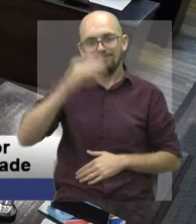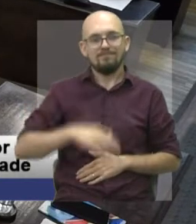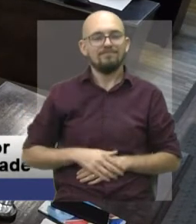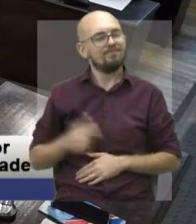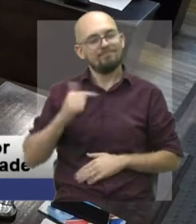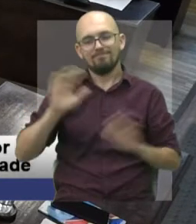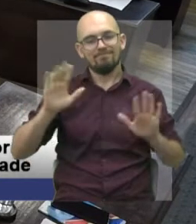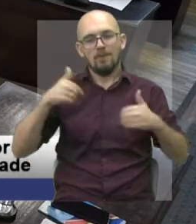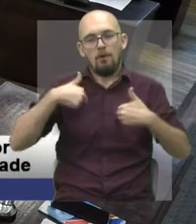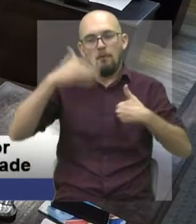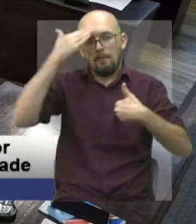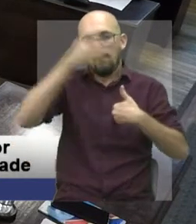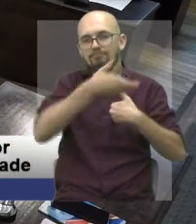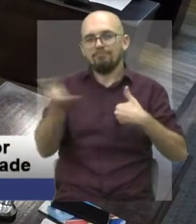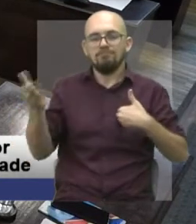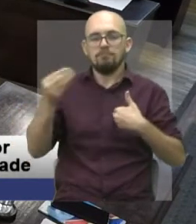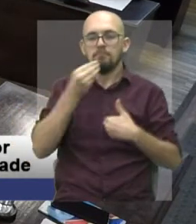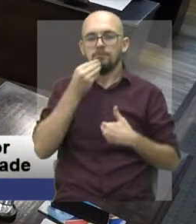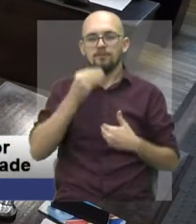agradeço a oportunidade. Obrigado.